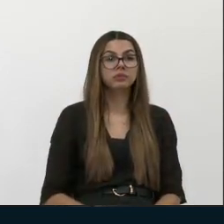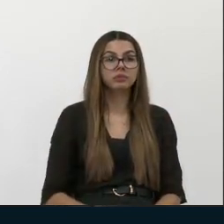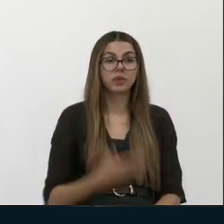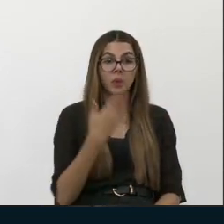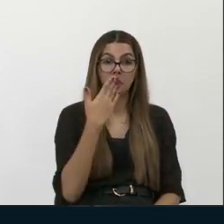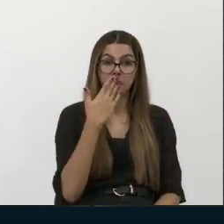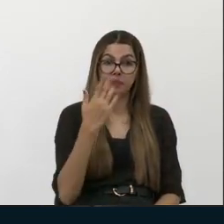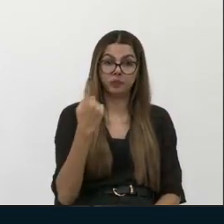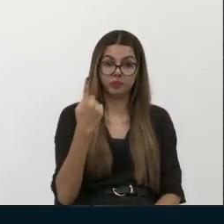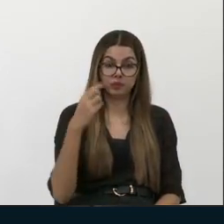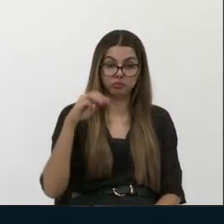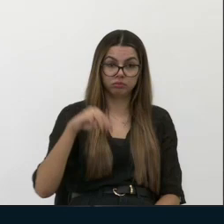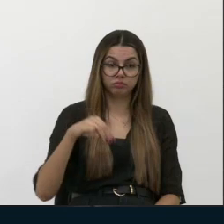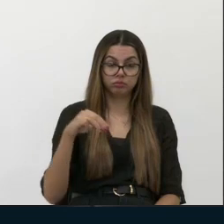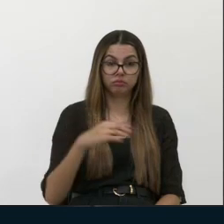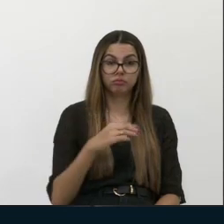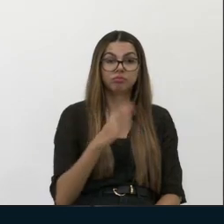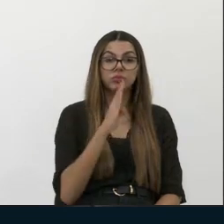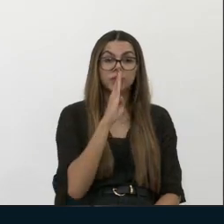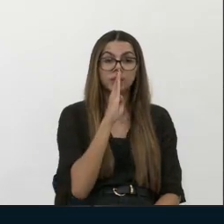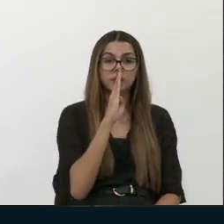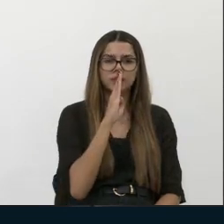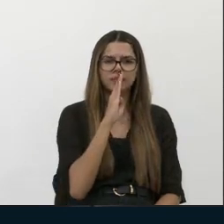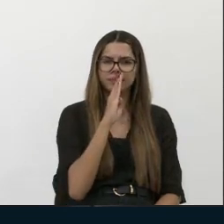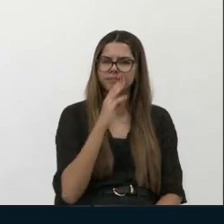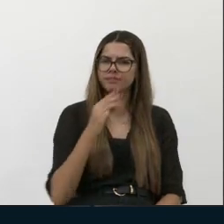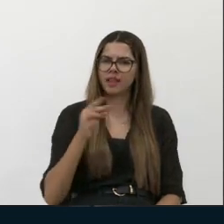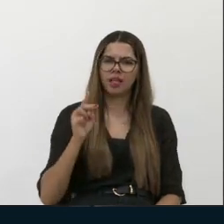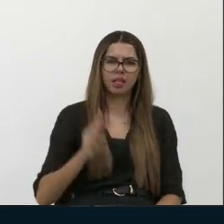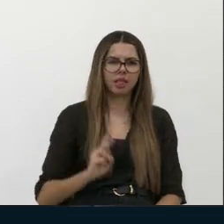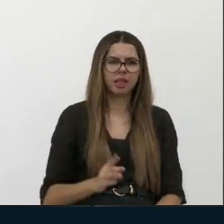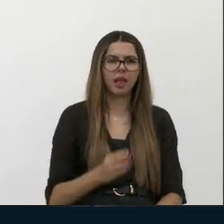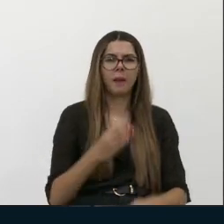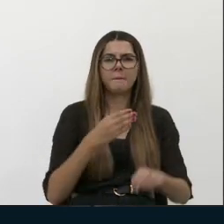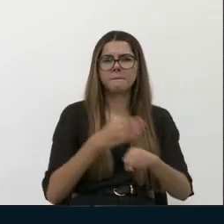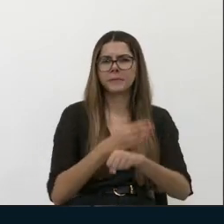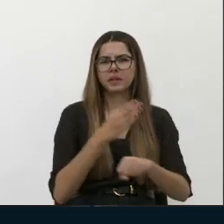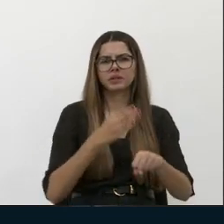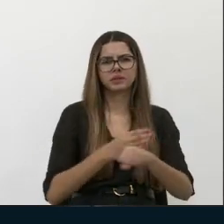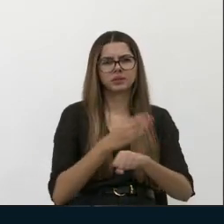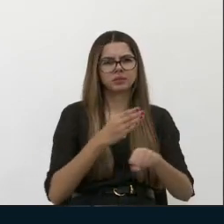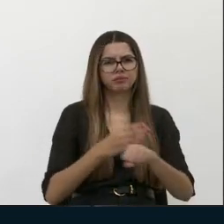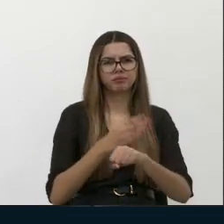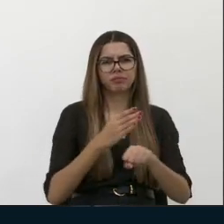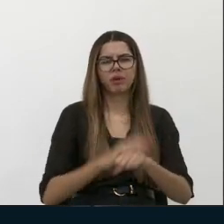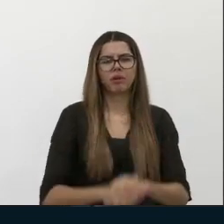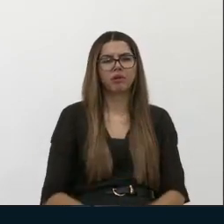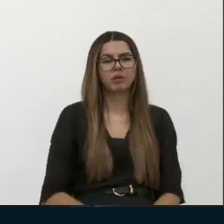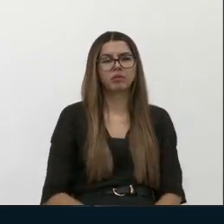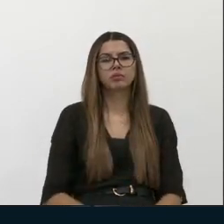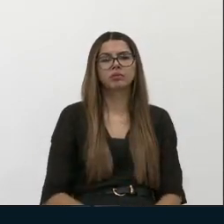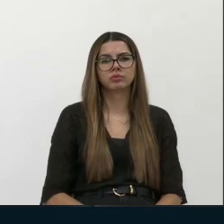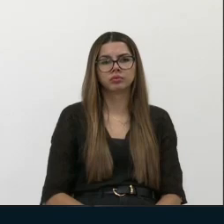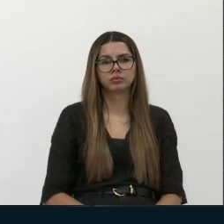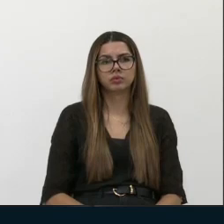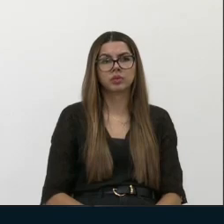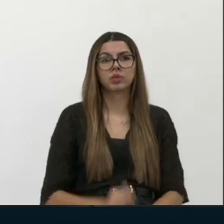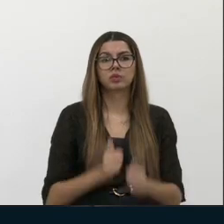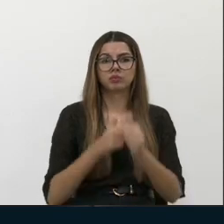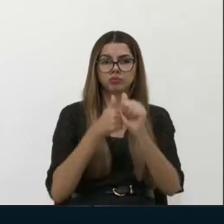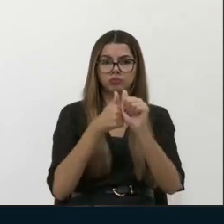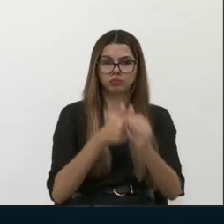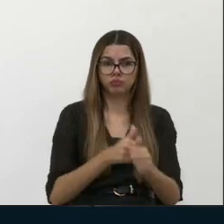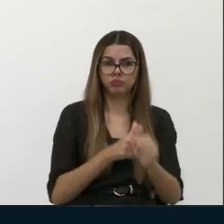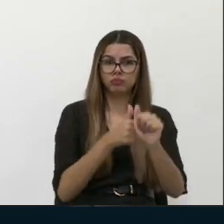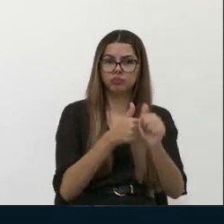um minuto de silêncio, que é um cara que sempre participou da política, sempre, ao menos comigo, sempre caminhou na minha vereança, todas